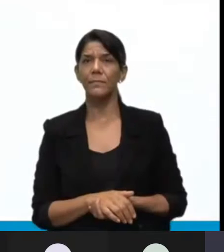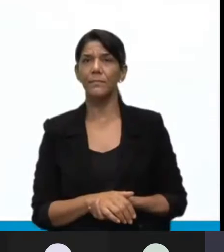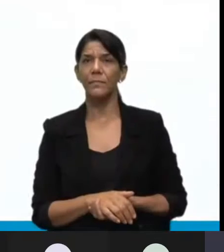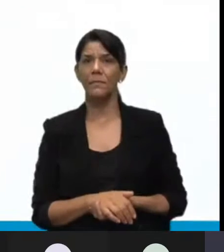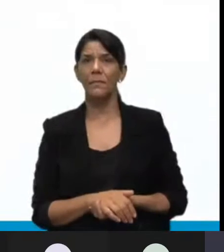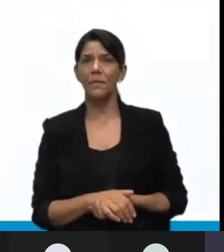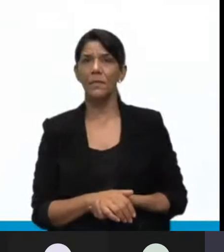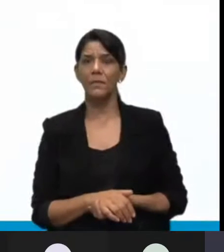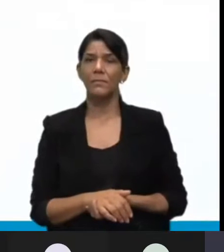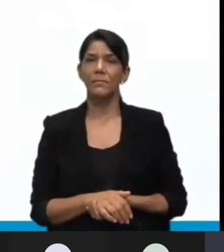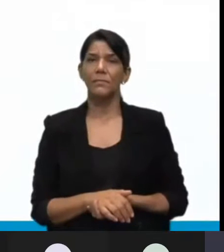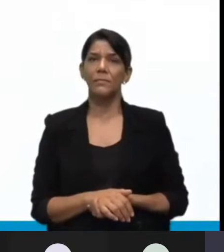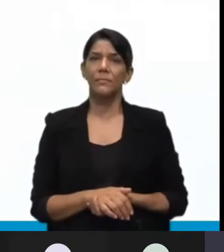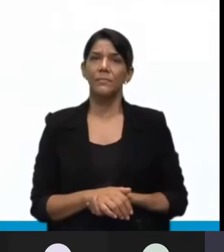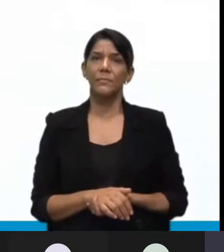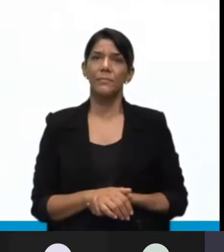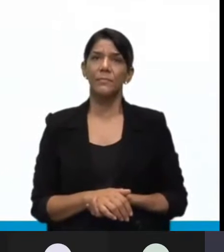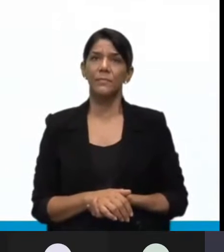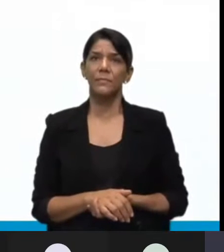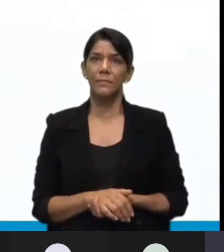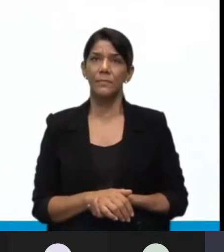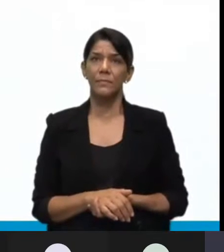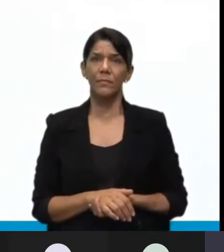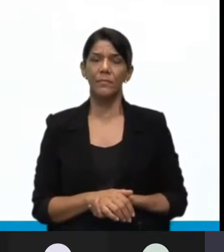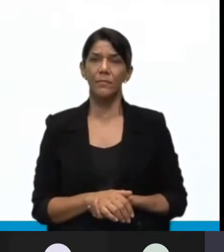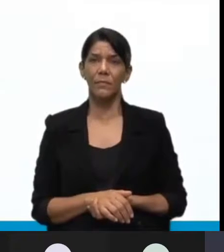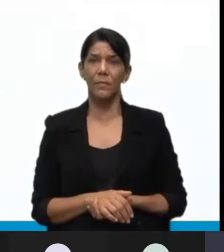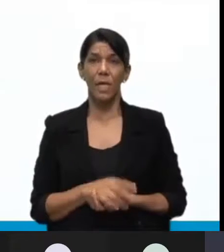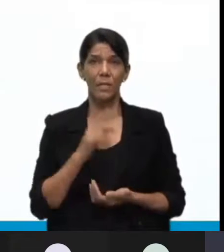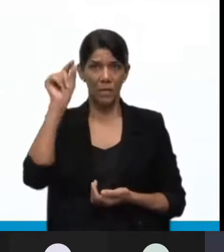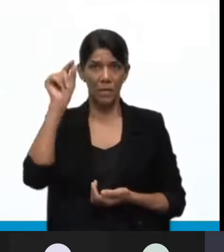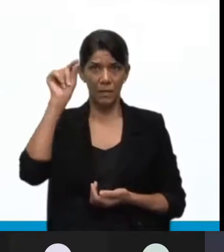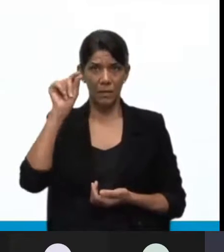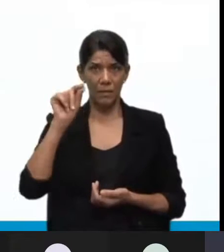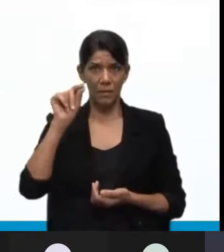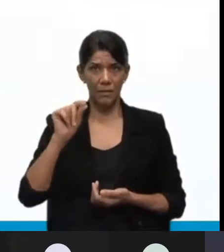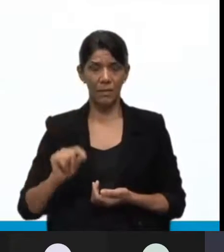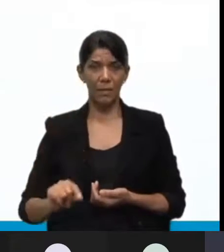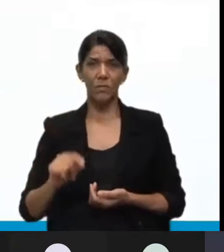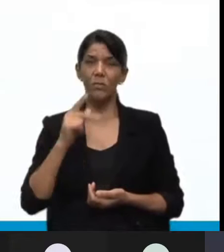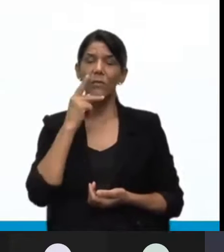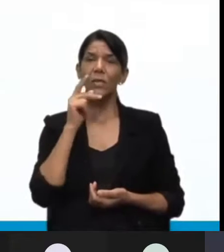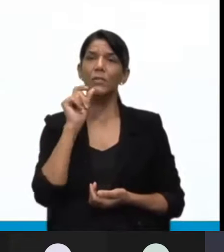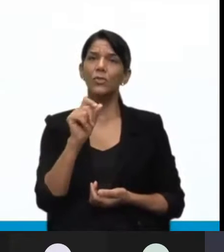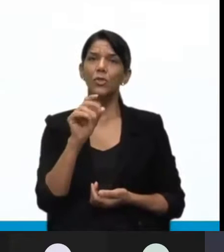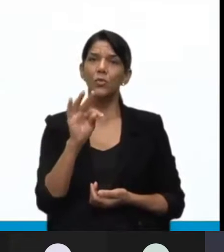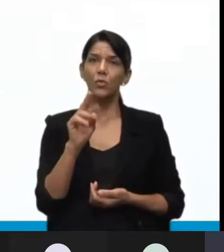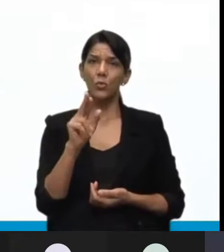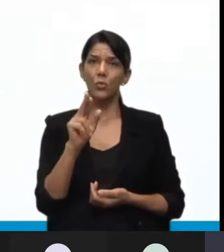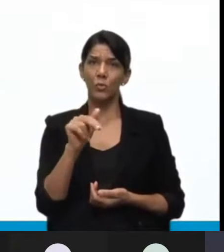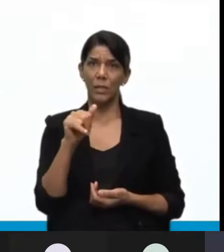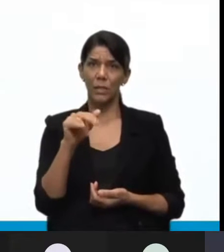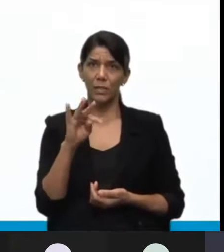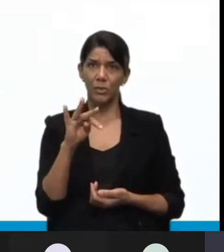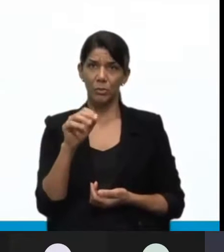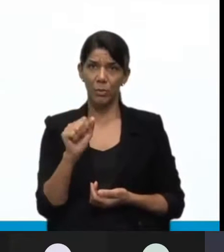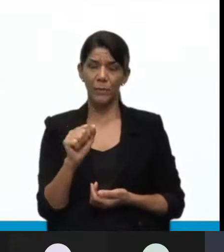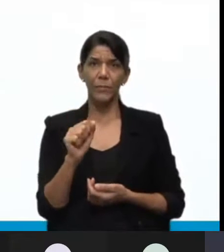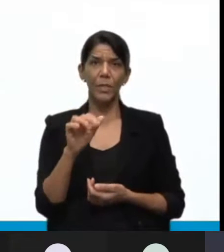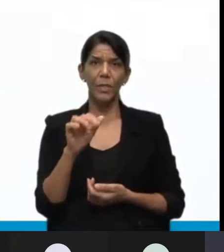da minha artéria. Então, aqui eu vou ter a minha camada, né, que nós chamamos de túnica